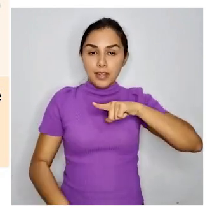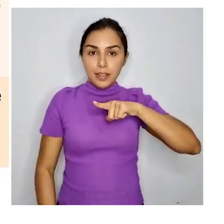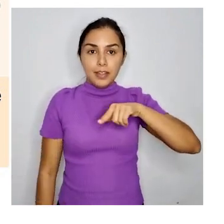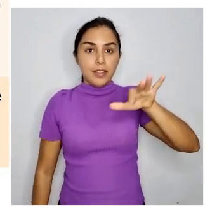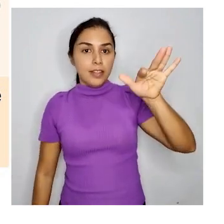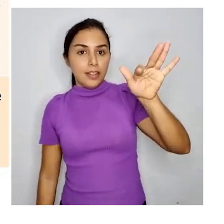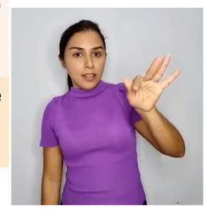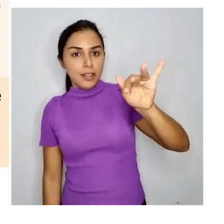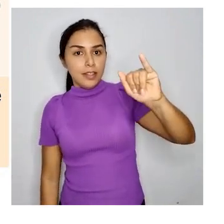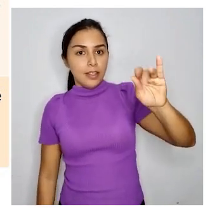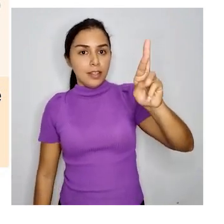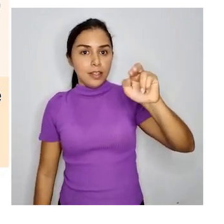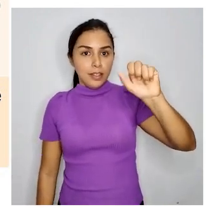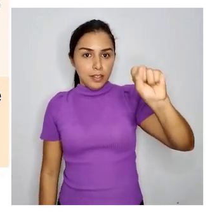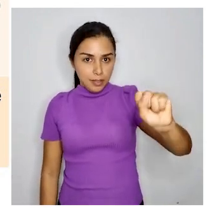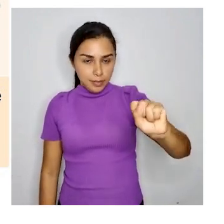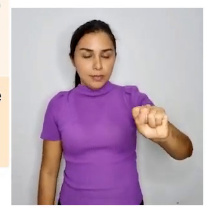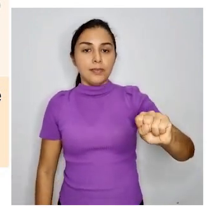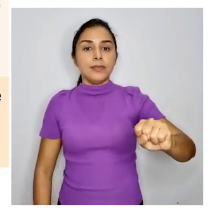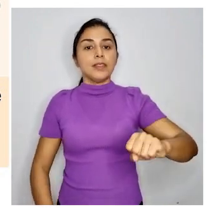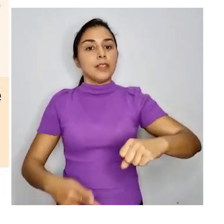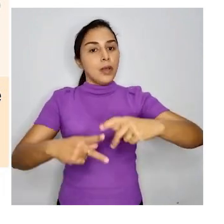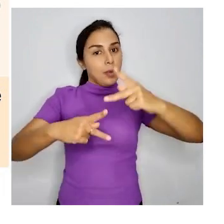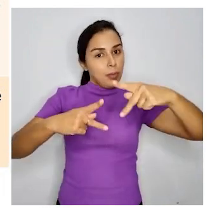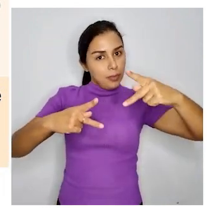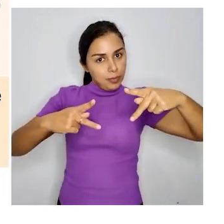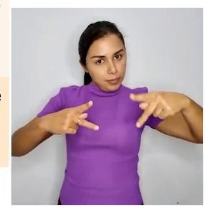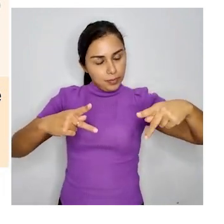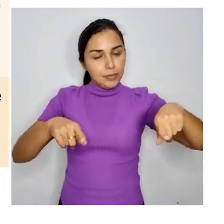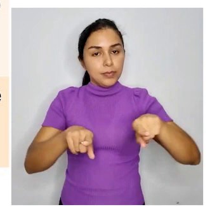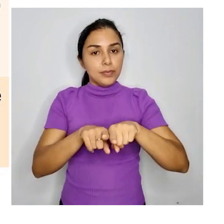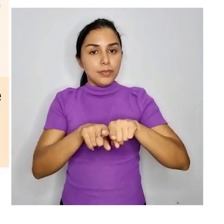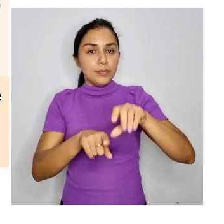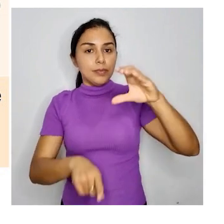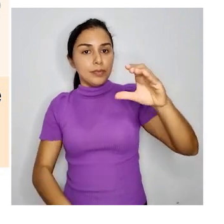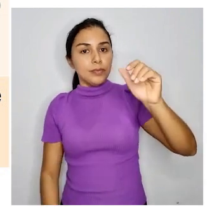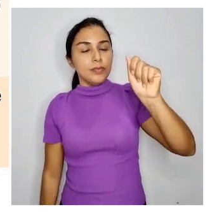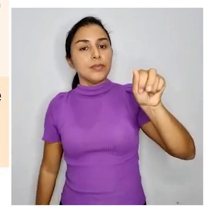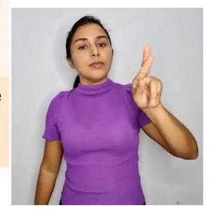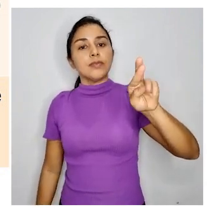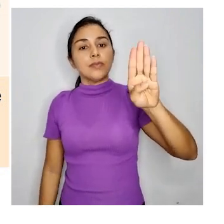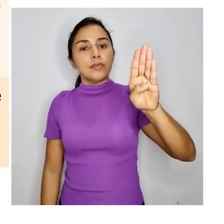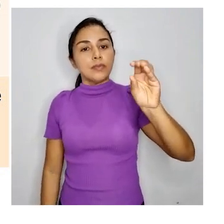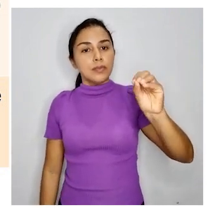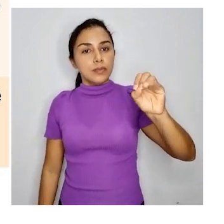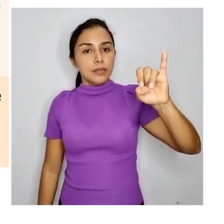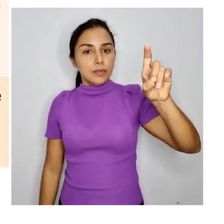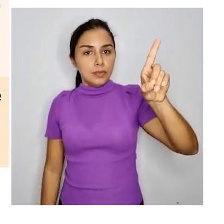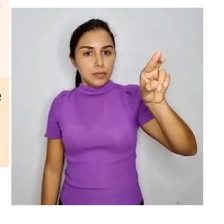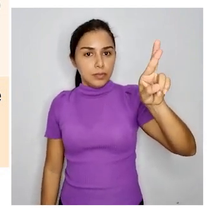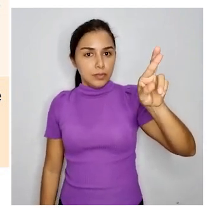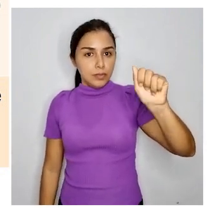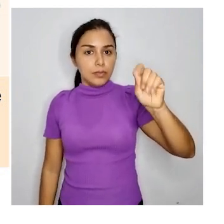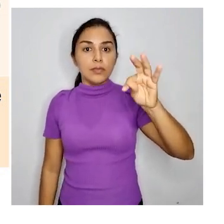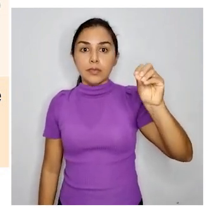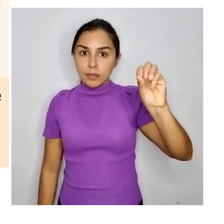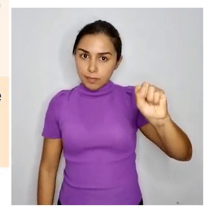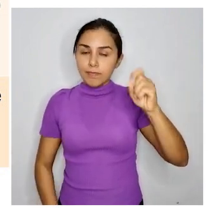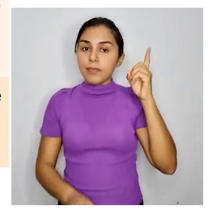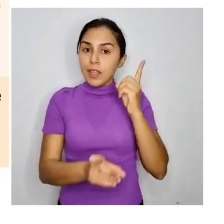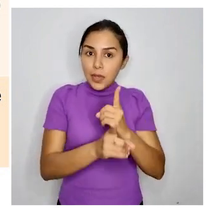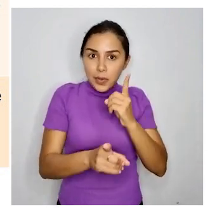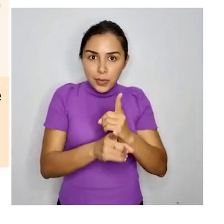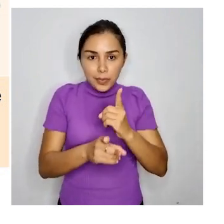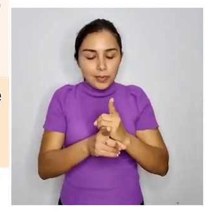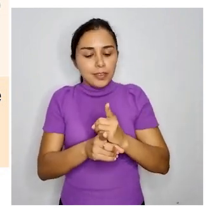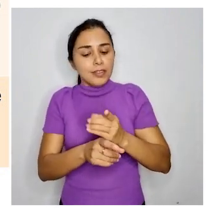Também temos fibras, proteínas e carboidratos, fonte de energia da batata doce. Lembra da pirâmide alimentar? Fonte energética de